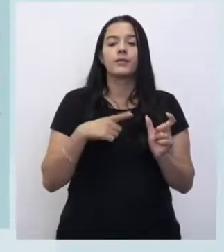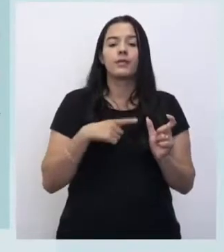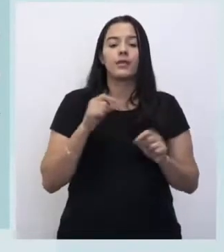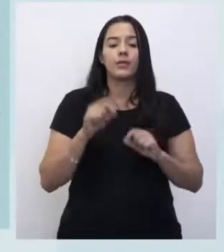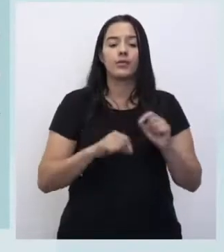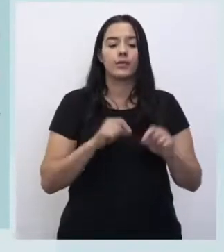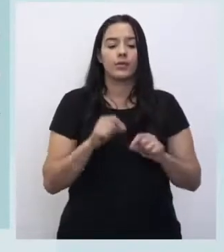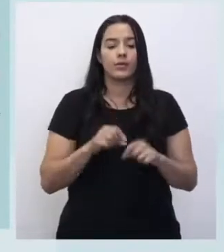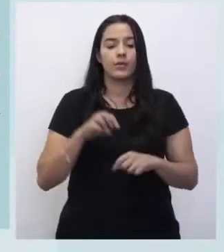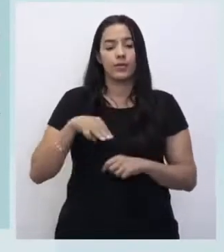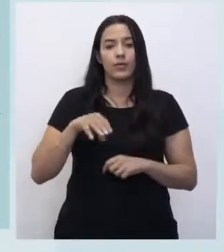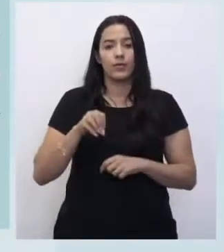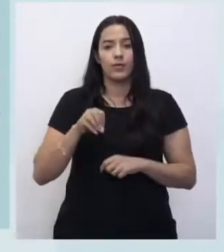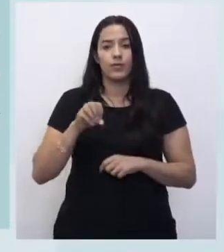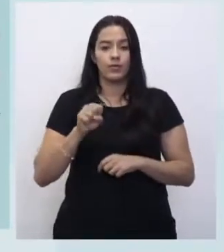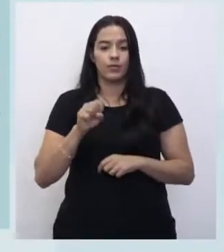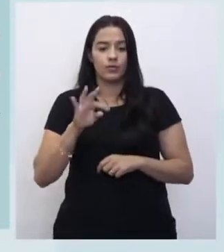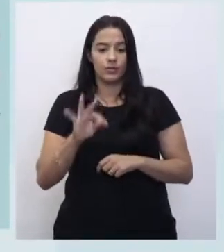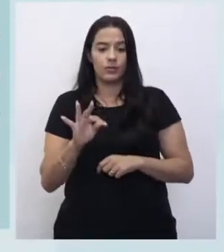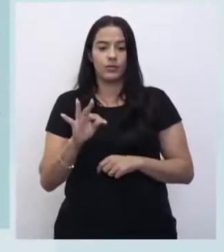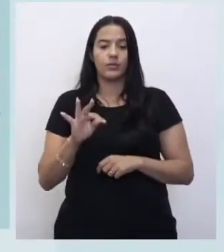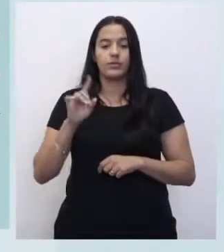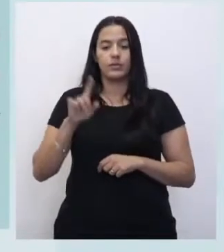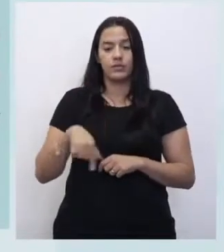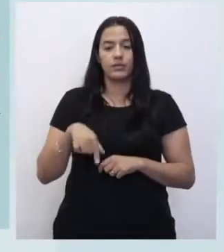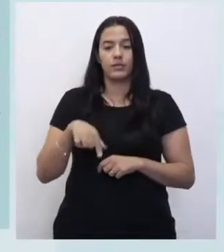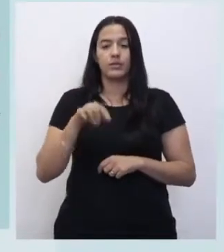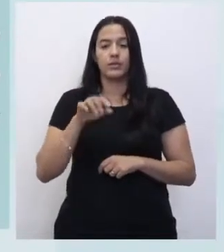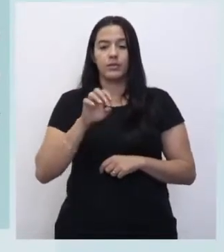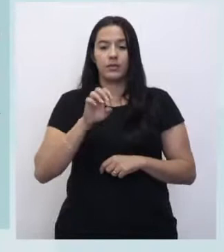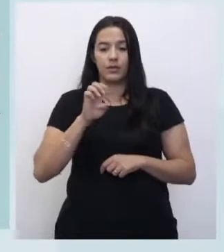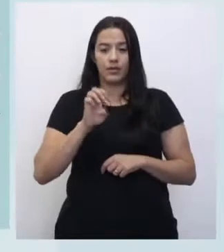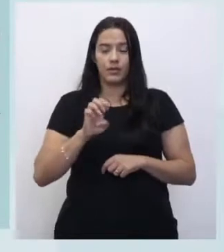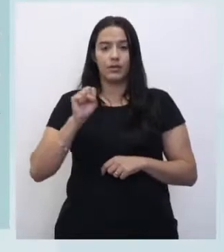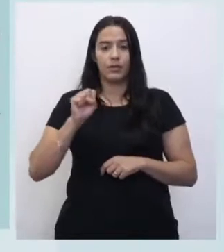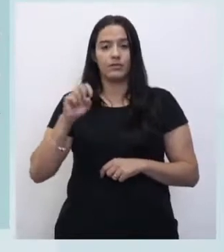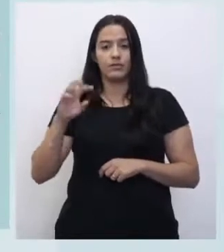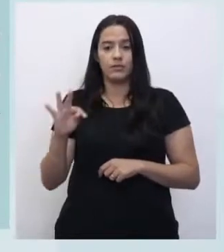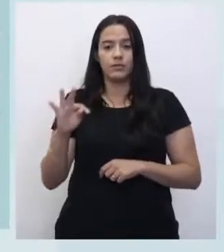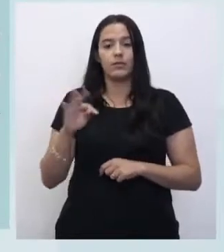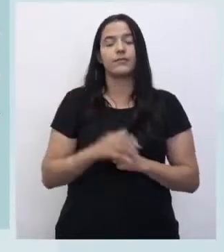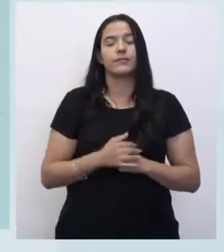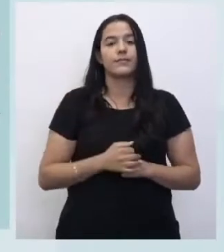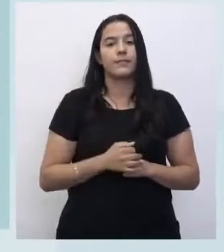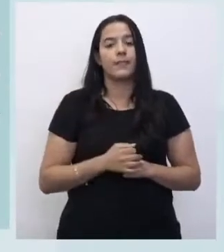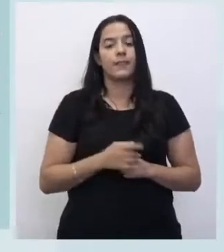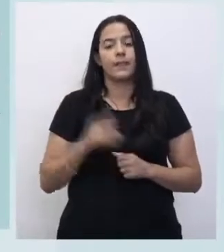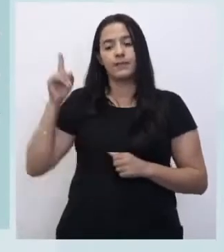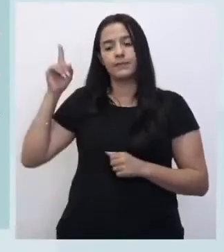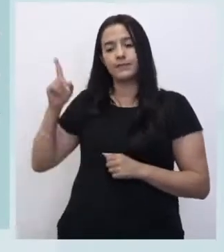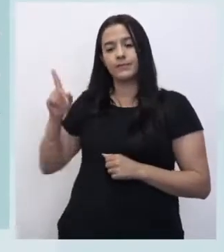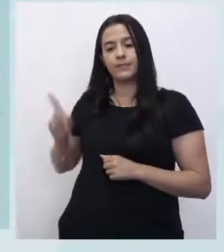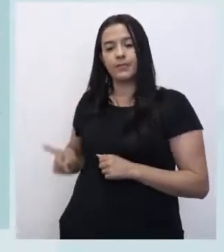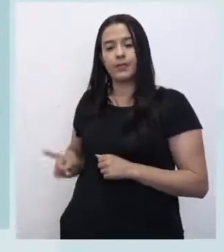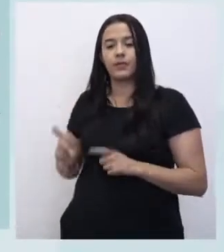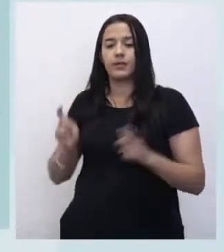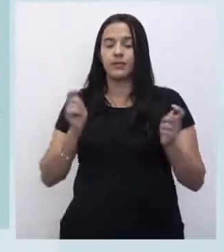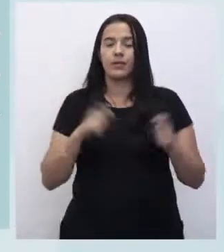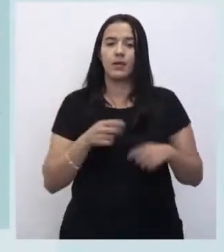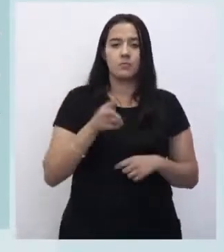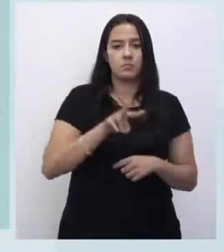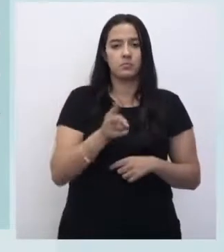ou o de mais o est. Então, existem esses adjetivos aí que eles são exceção, né? Eles podem admitir tanto um quanto o outro.